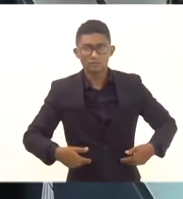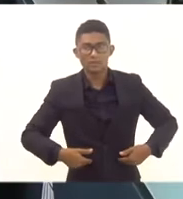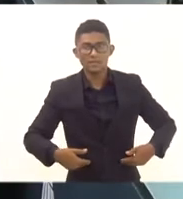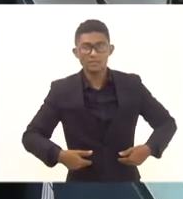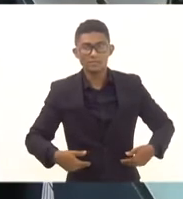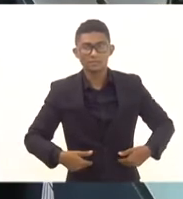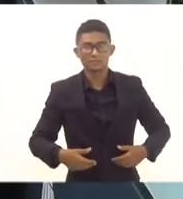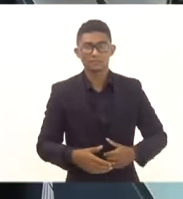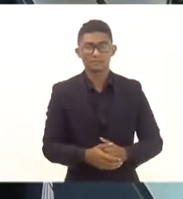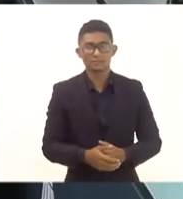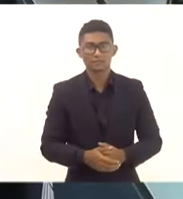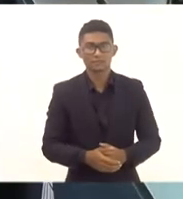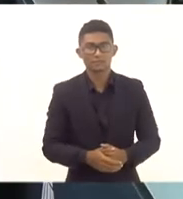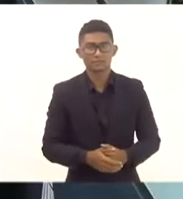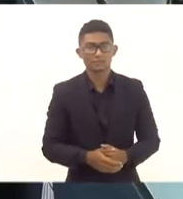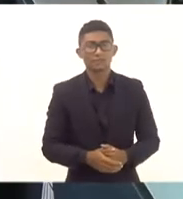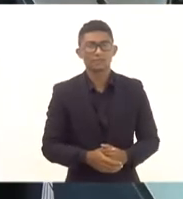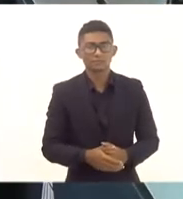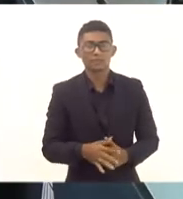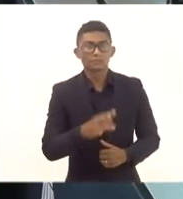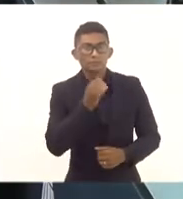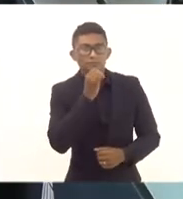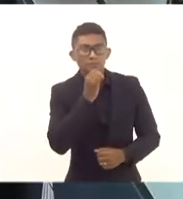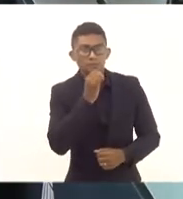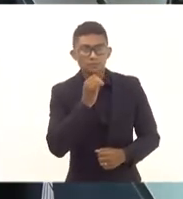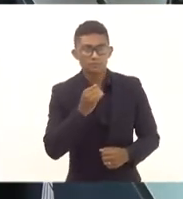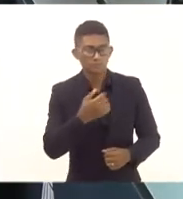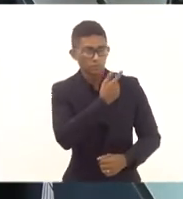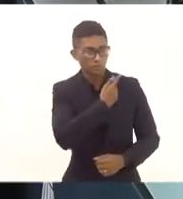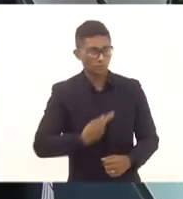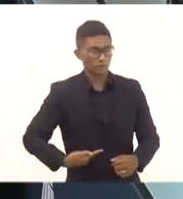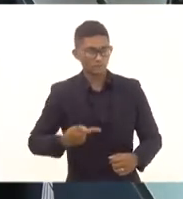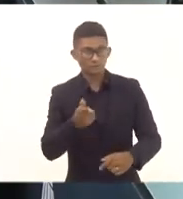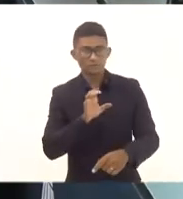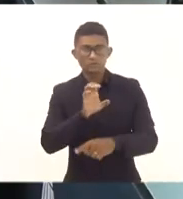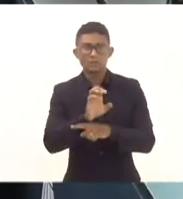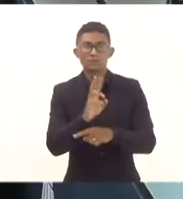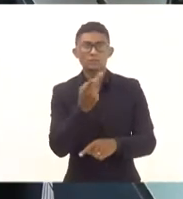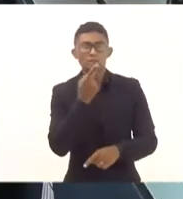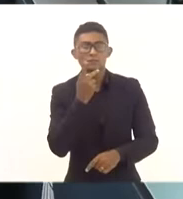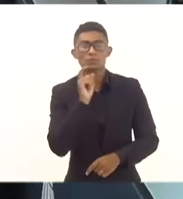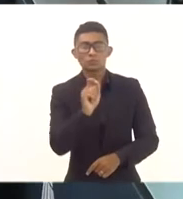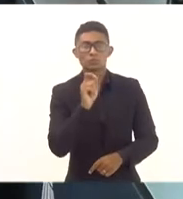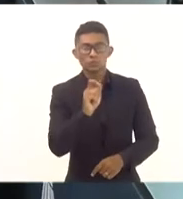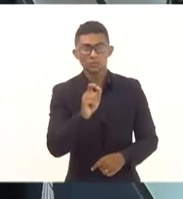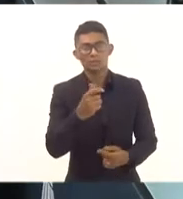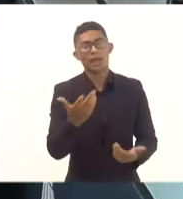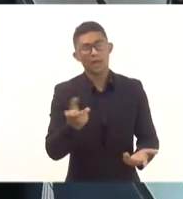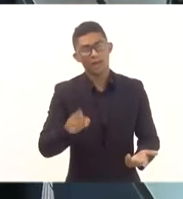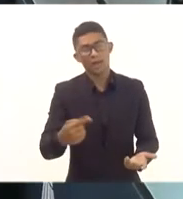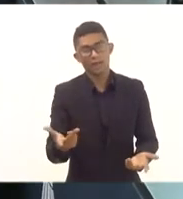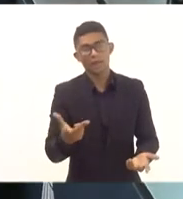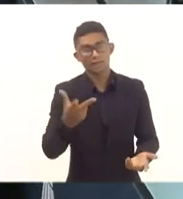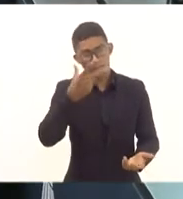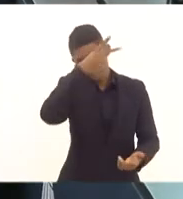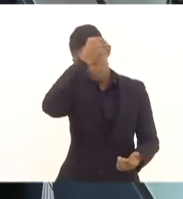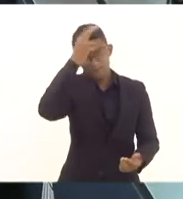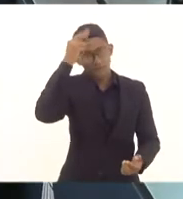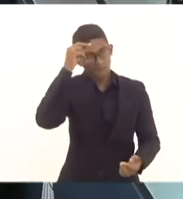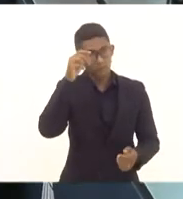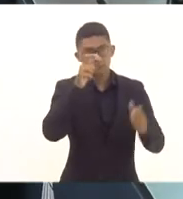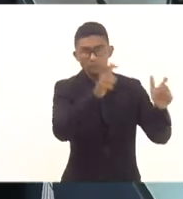né Sem dúvida nenhuma e a gente tá falando de governo do estado EA gente tá falando de prefeitura de locais é um mínimo